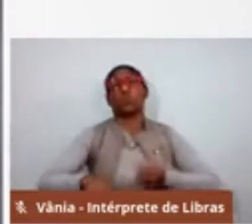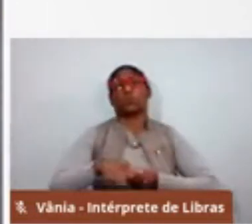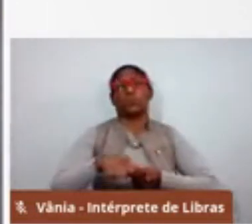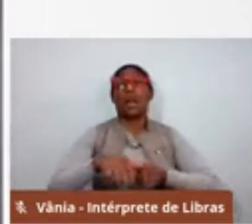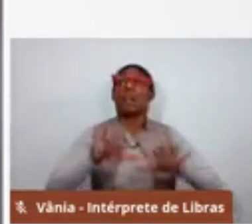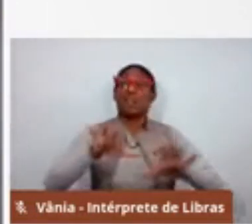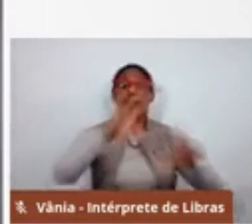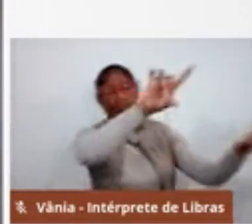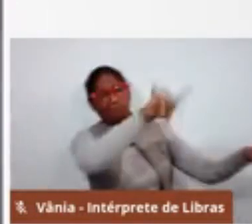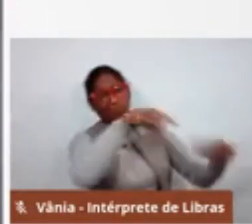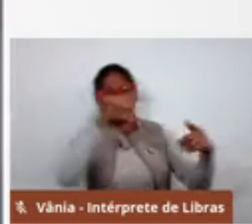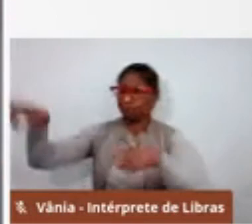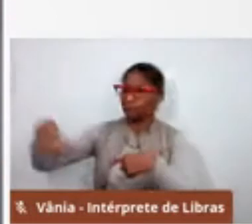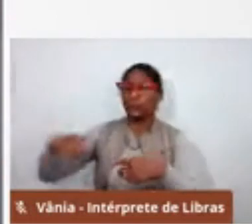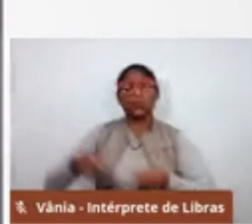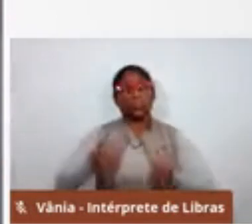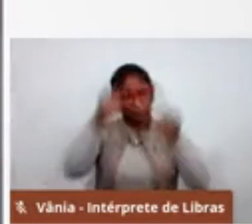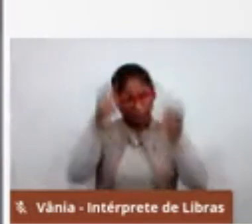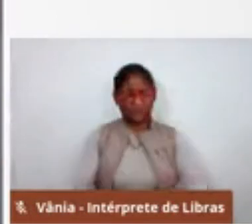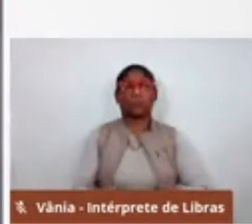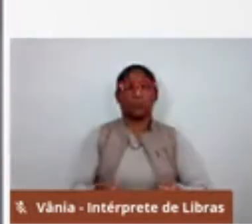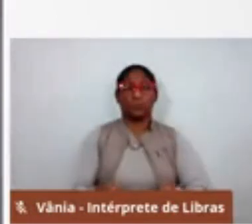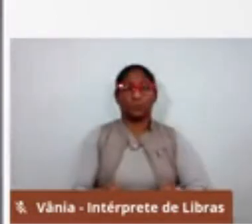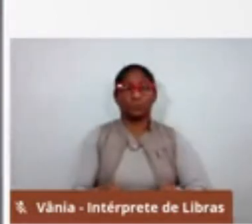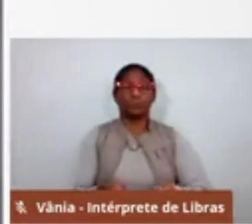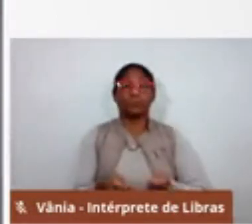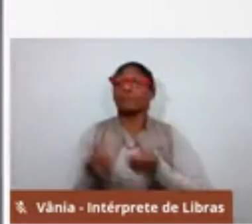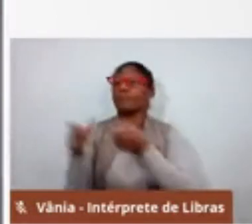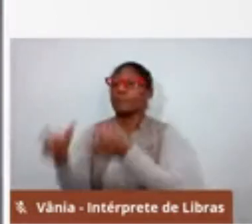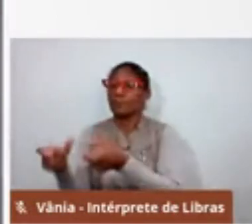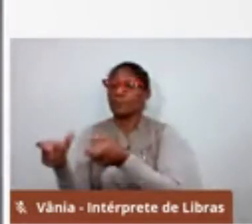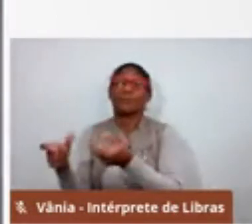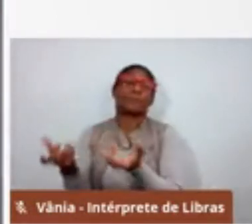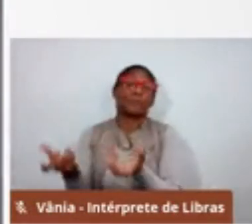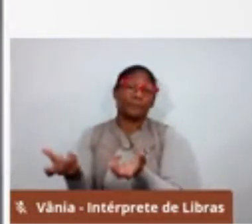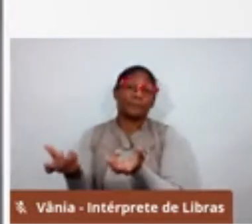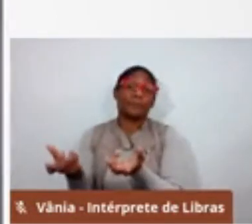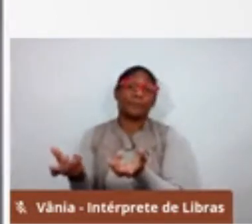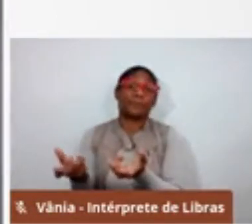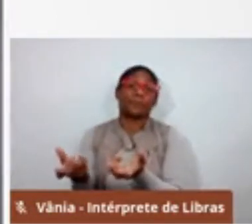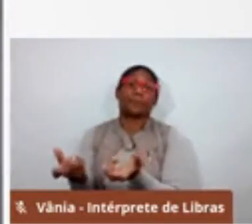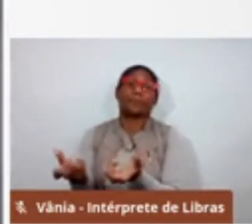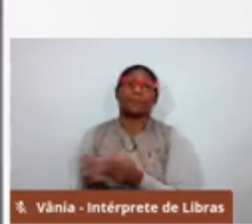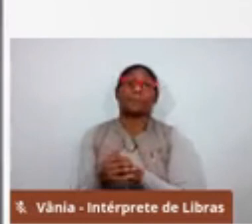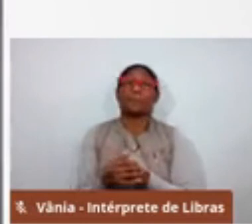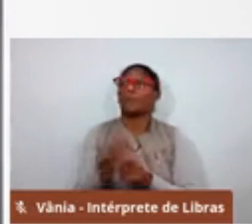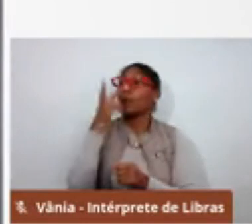pressões, né, tal e qual a situação, né, daquelas, a árvore em que a